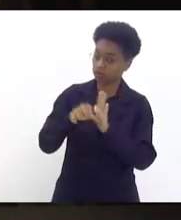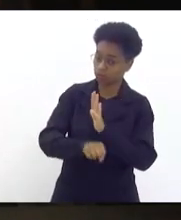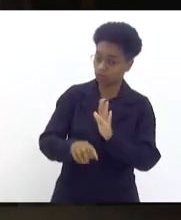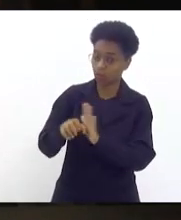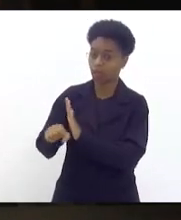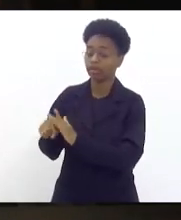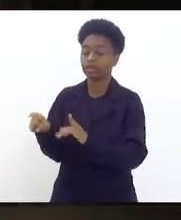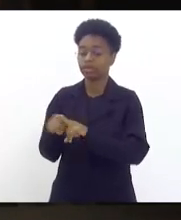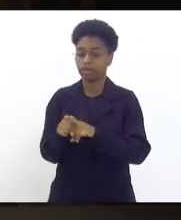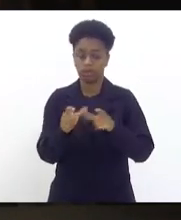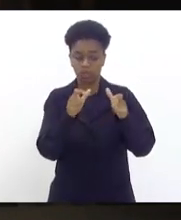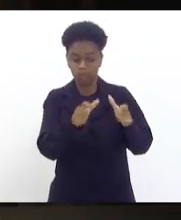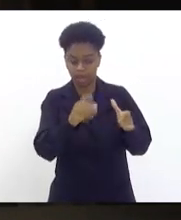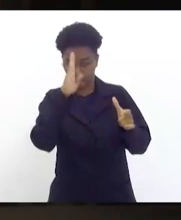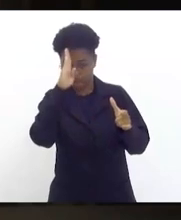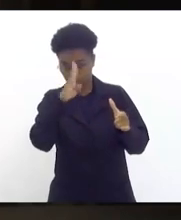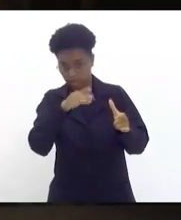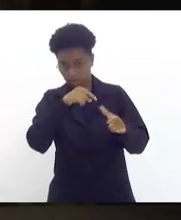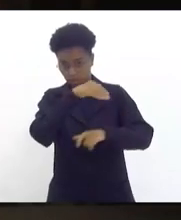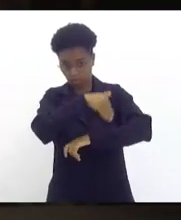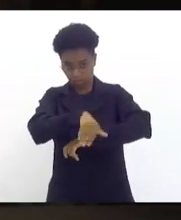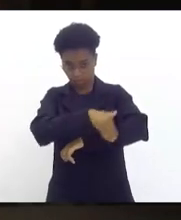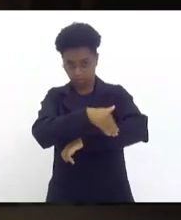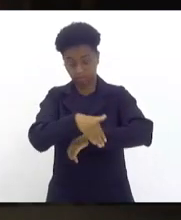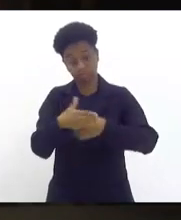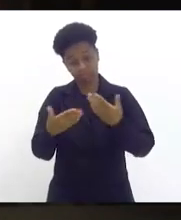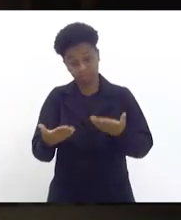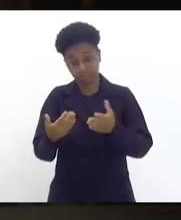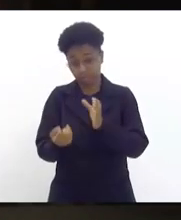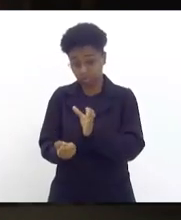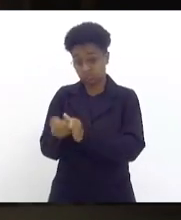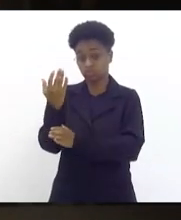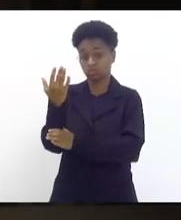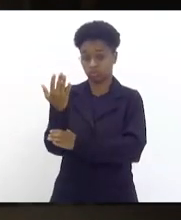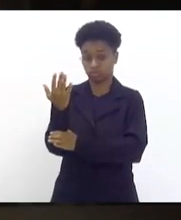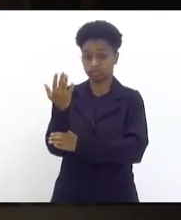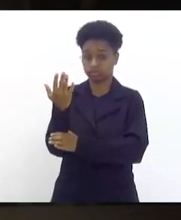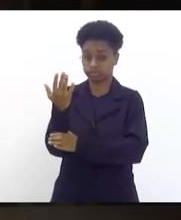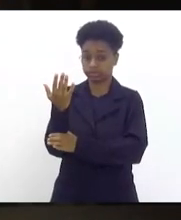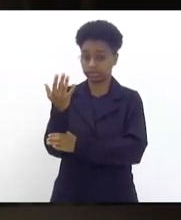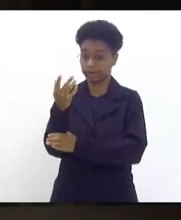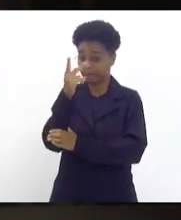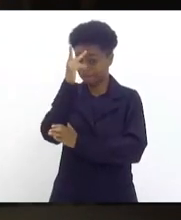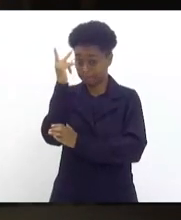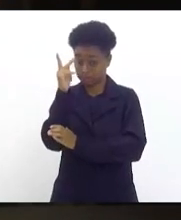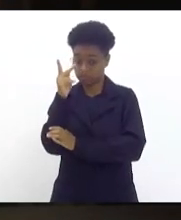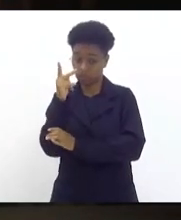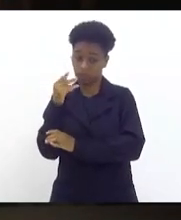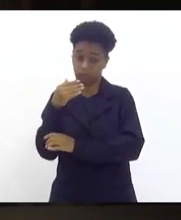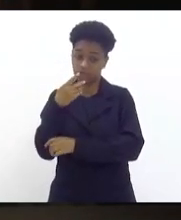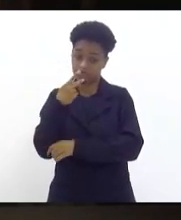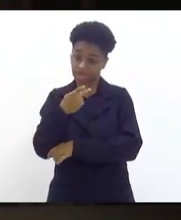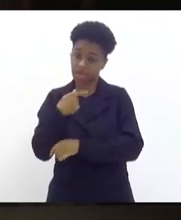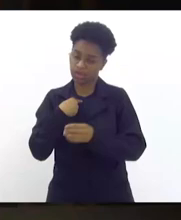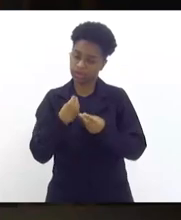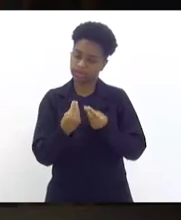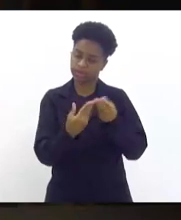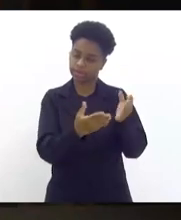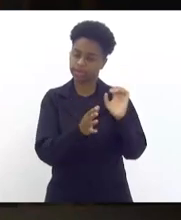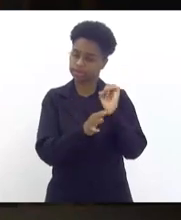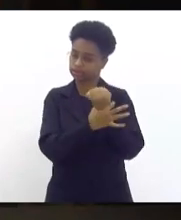num determinado ponto de uma rua e aí aparecem as pessoas oferecendo essa segurança